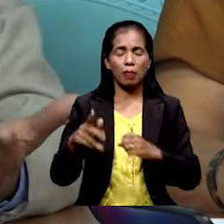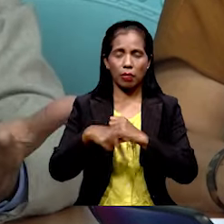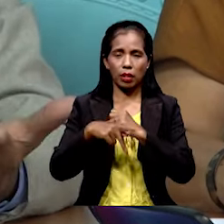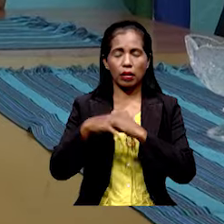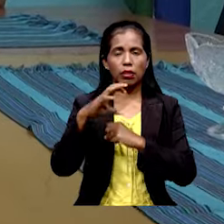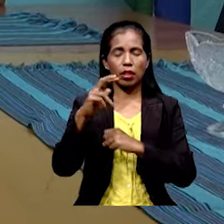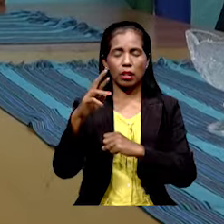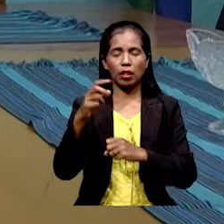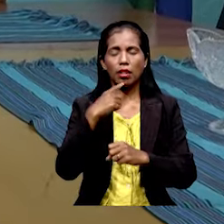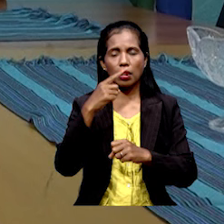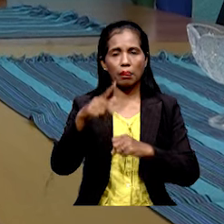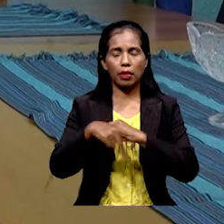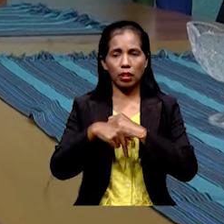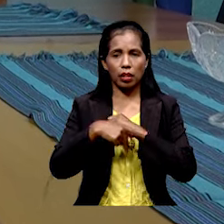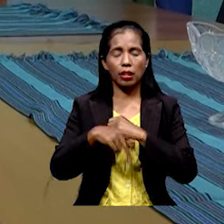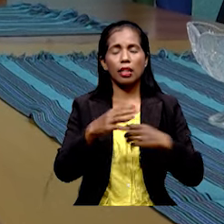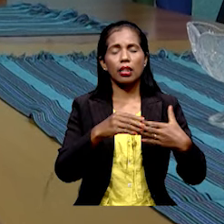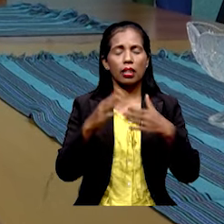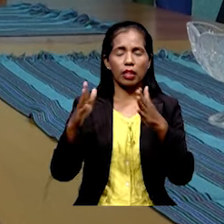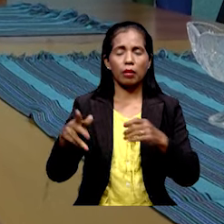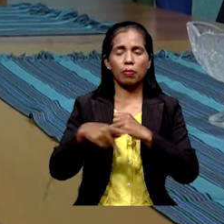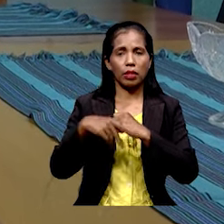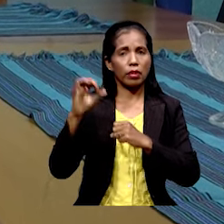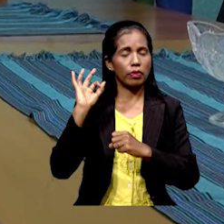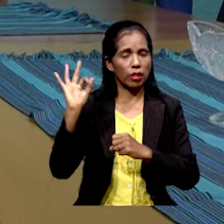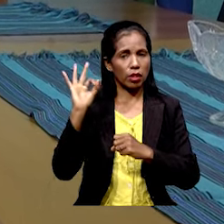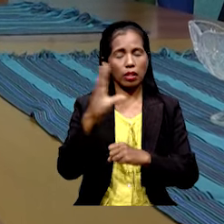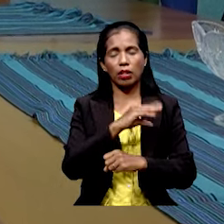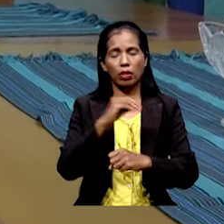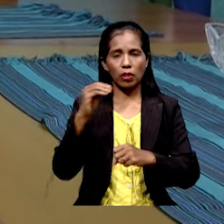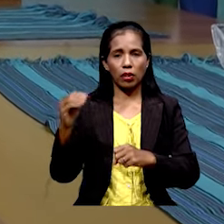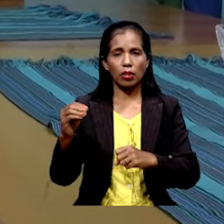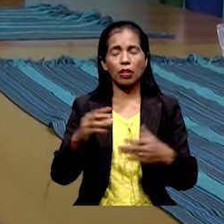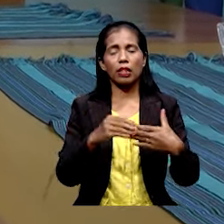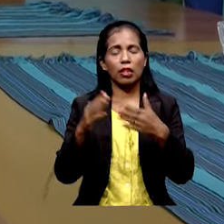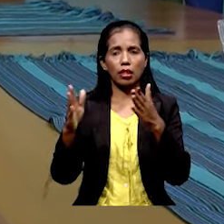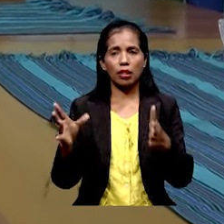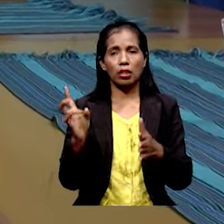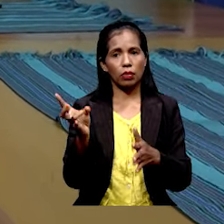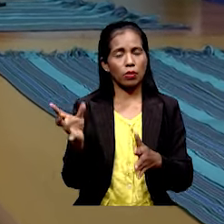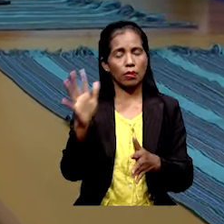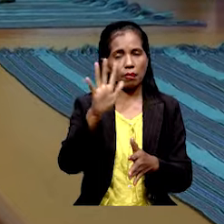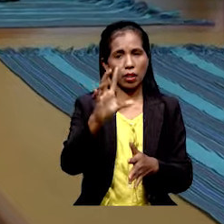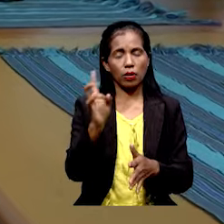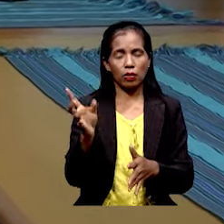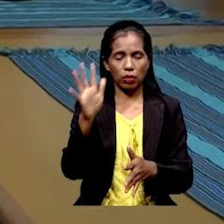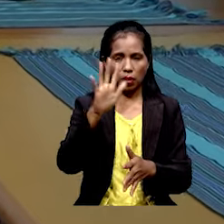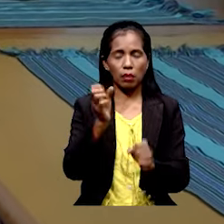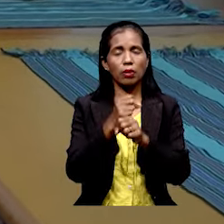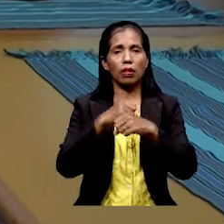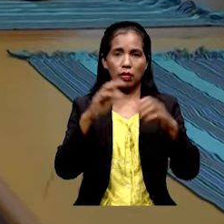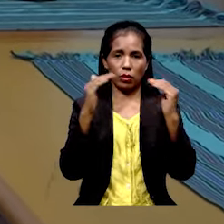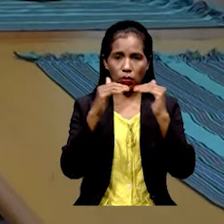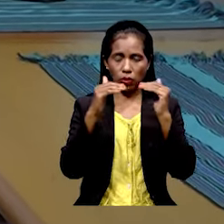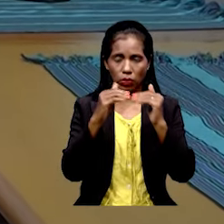partido Fretilin, convence líder Cira 74-75 a tuhalo diálogo. Liu-liu, líder Hiracnebe